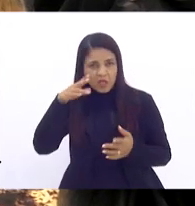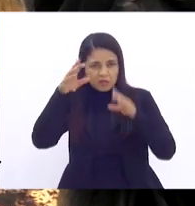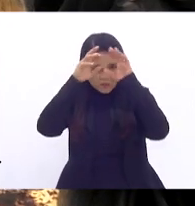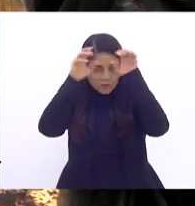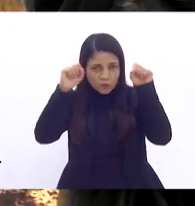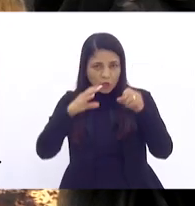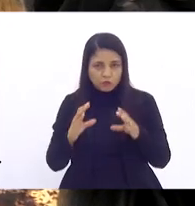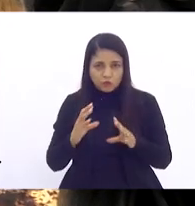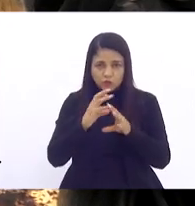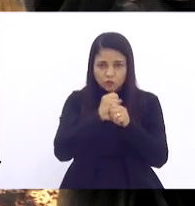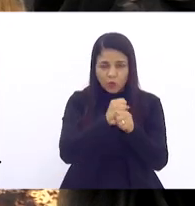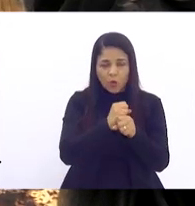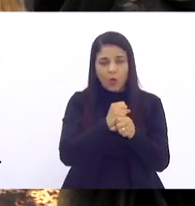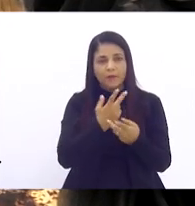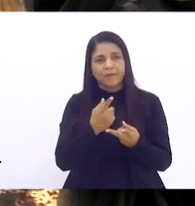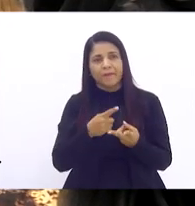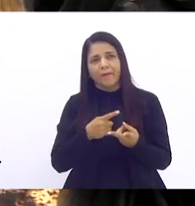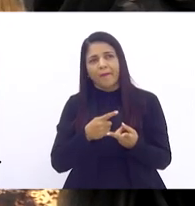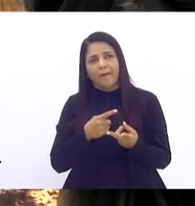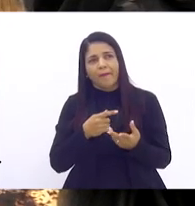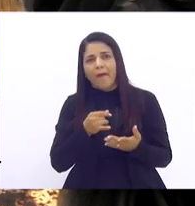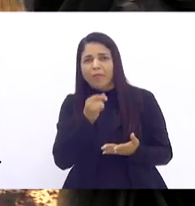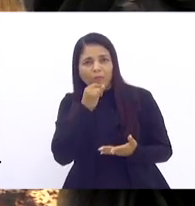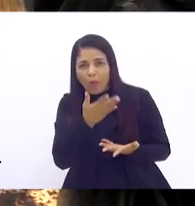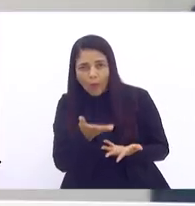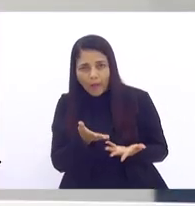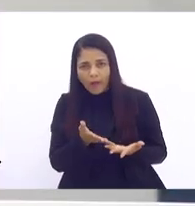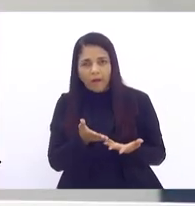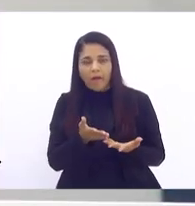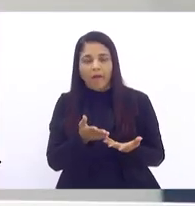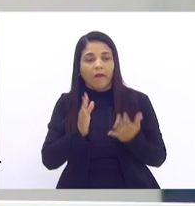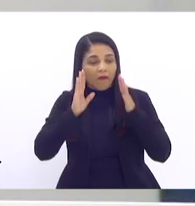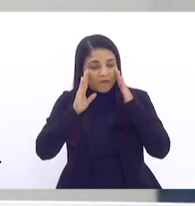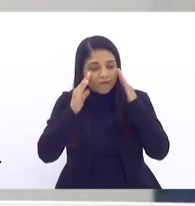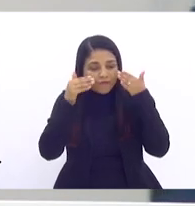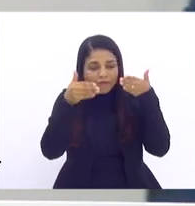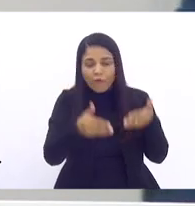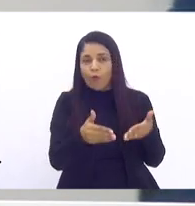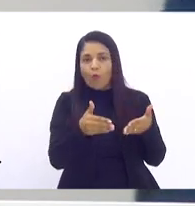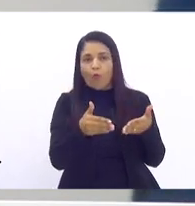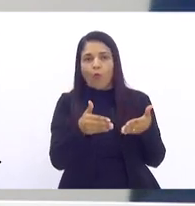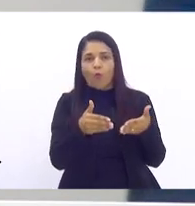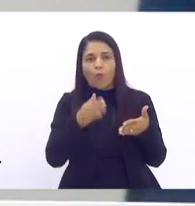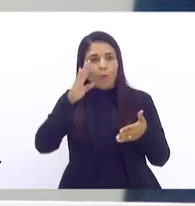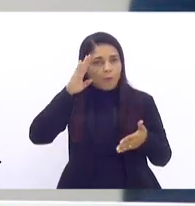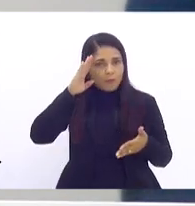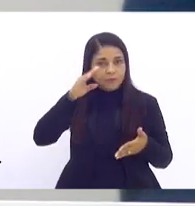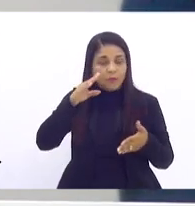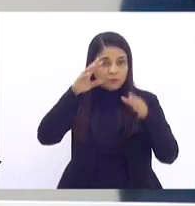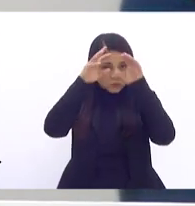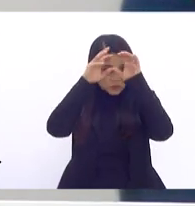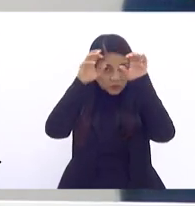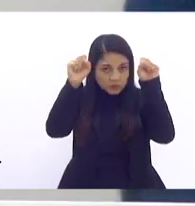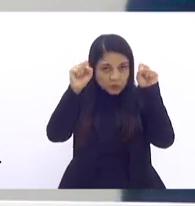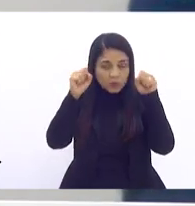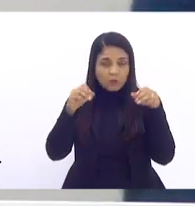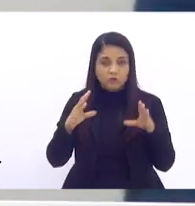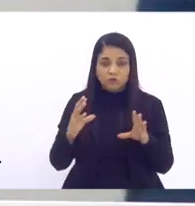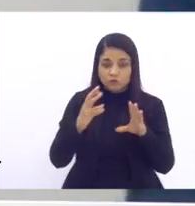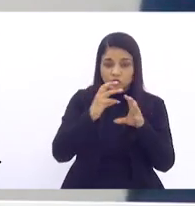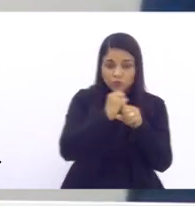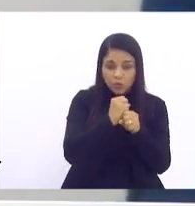bobagem porque não sei o quê era focar que os tribunais quando nos auxiliares quanto